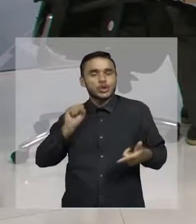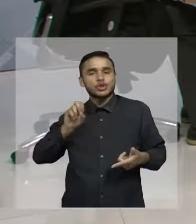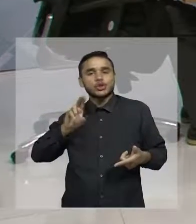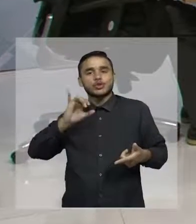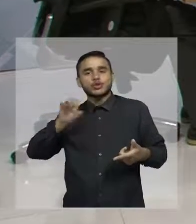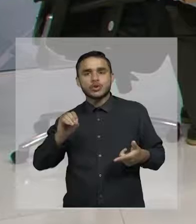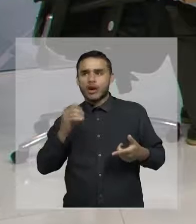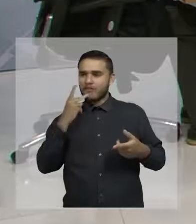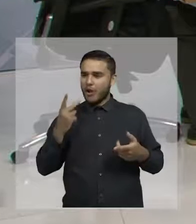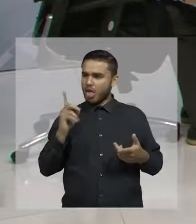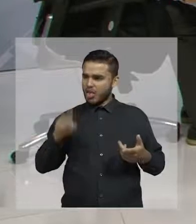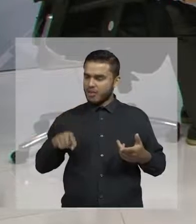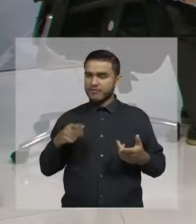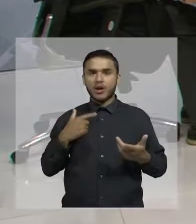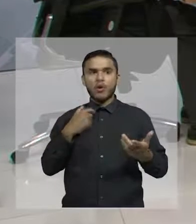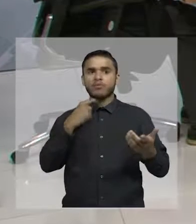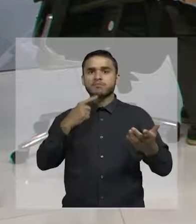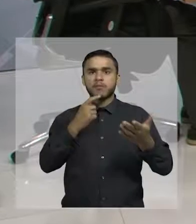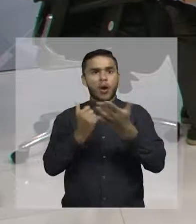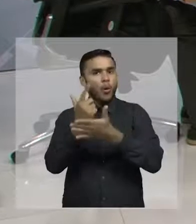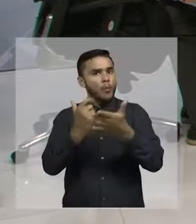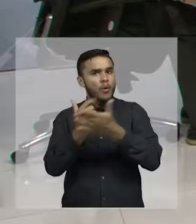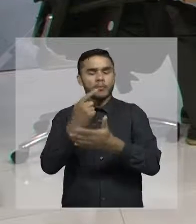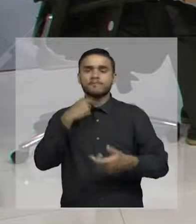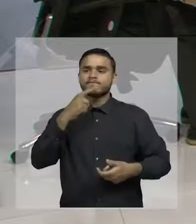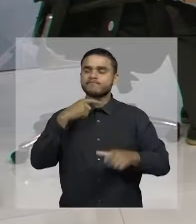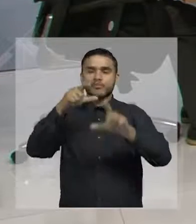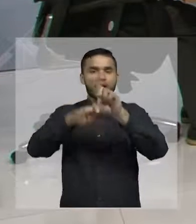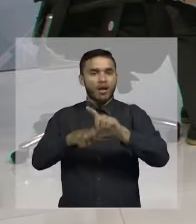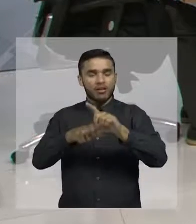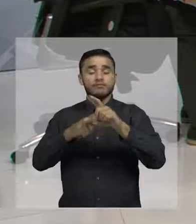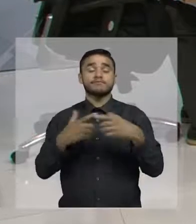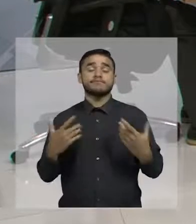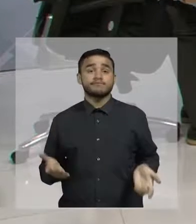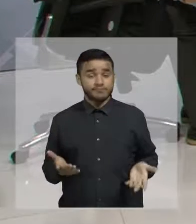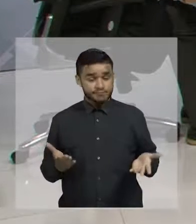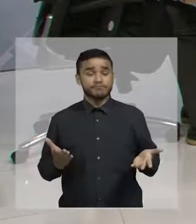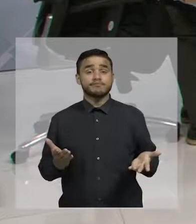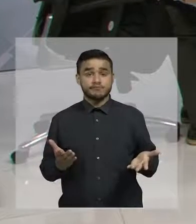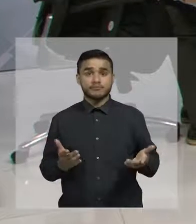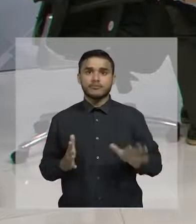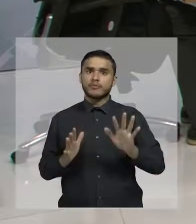governando. E a memória que fica bom, no governo Lula nós